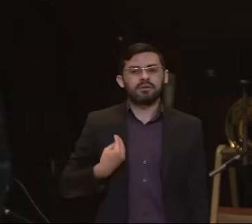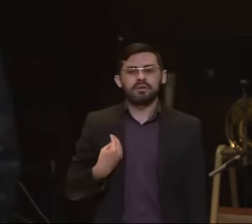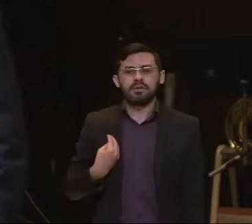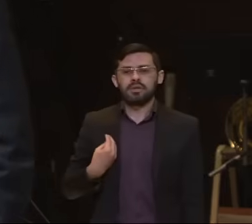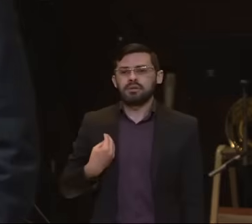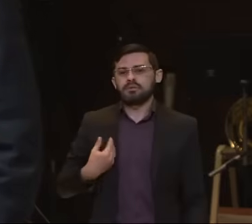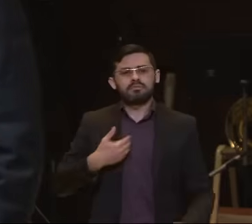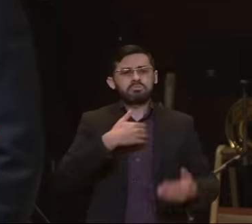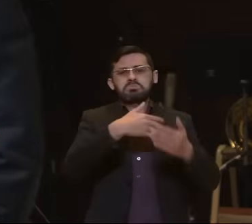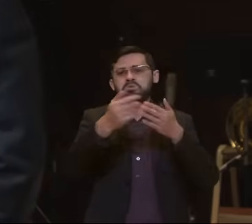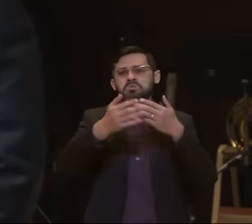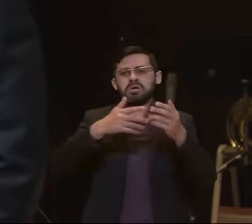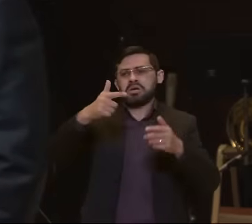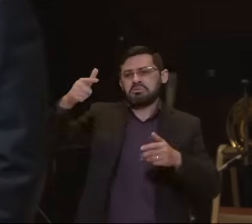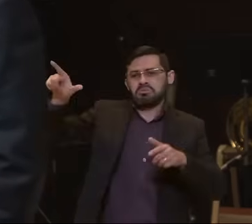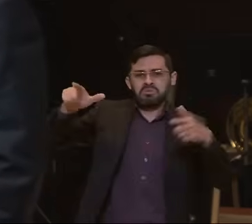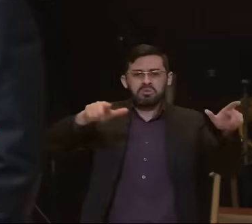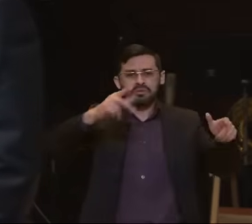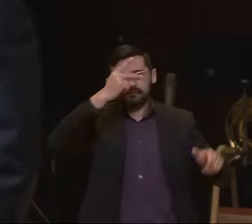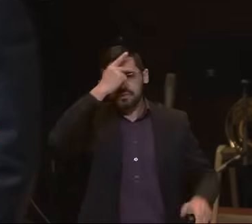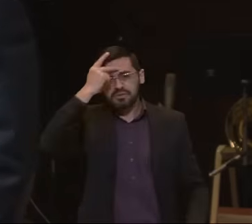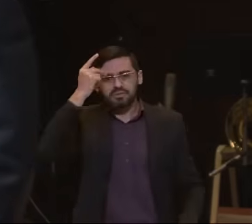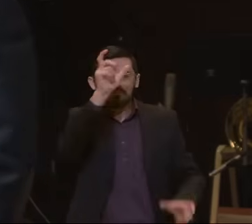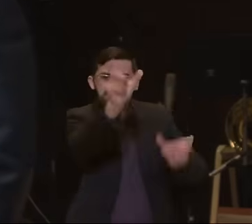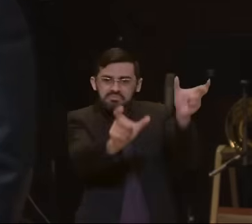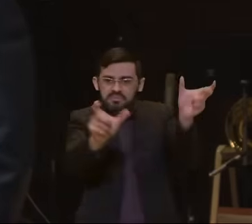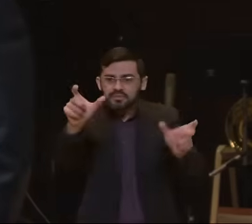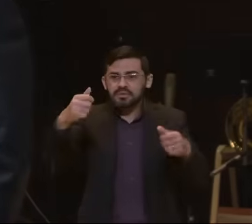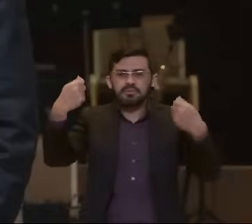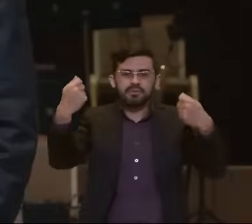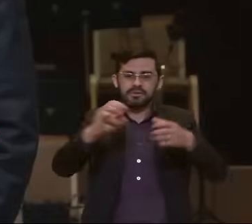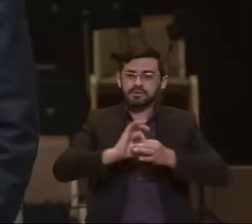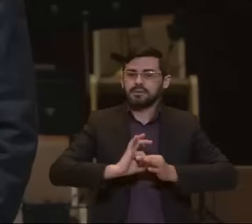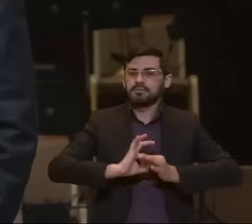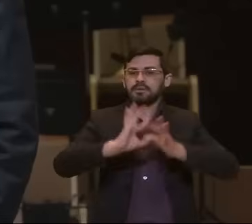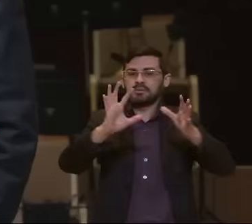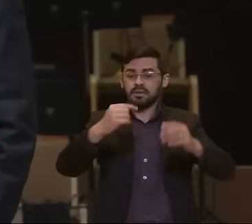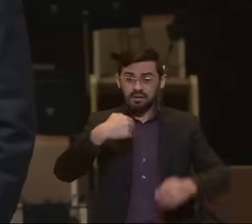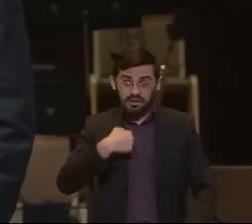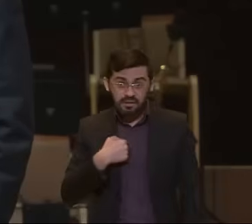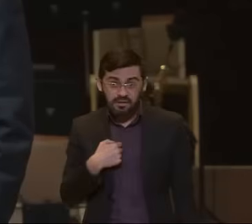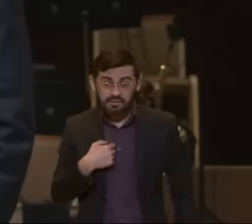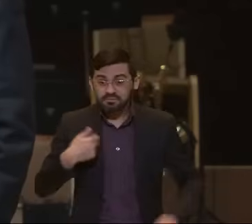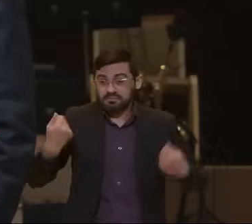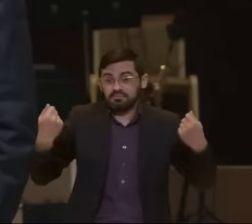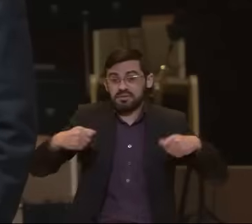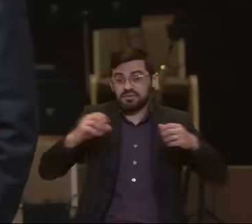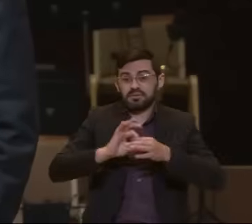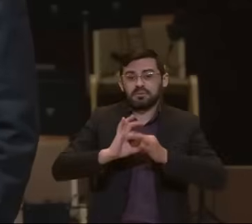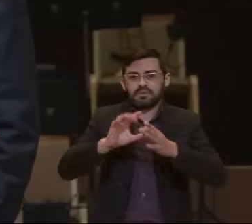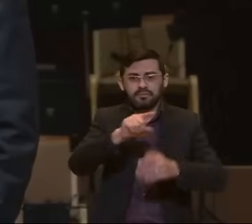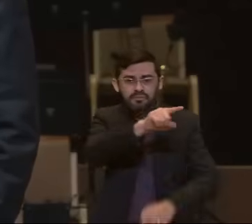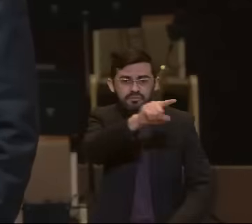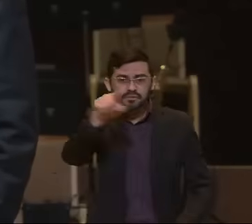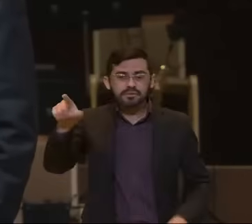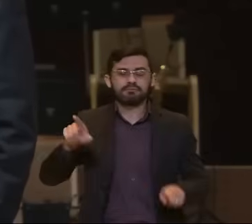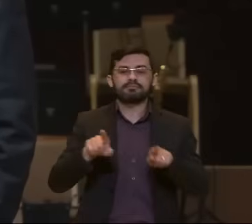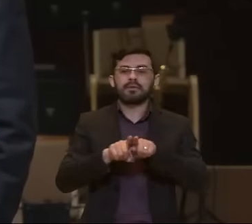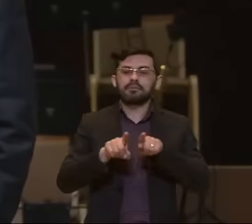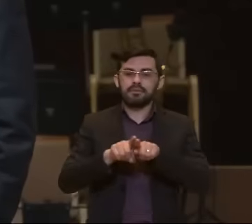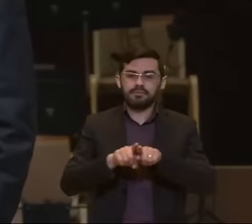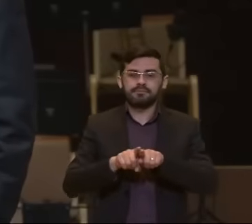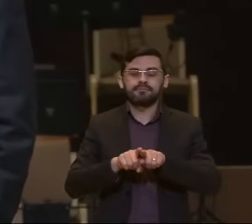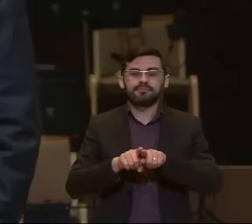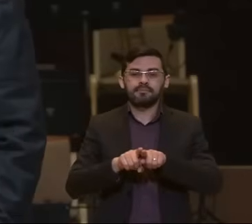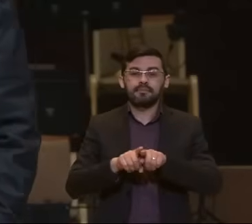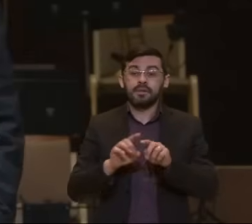qualquer outro ser humano precisa de libertação, eu preciso de libertação, você também precisa.